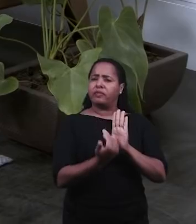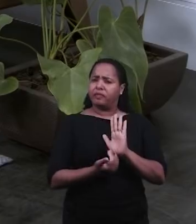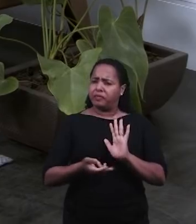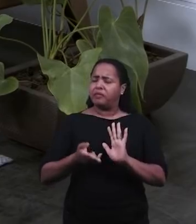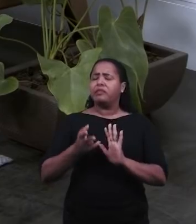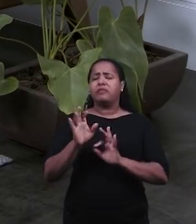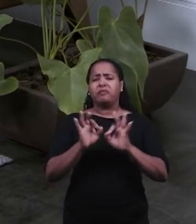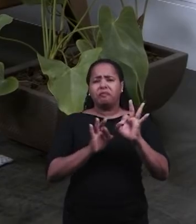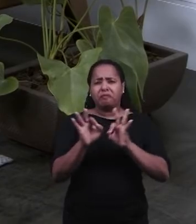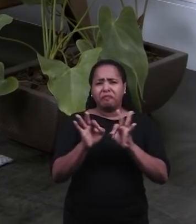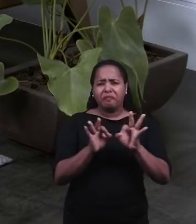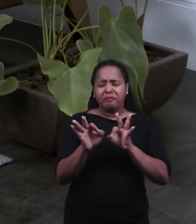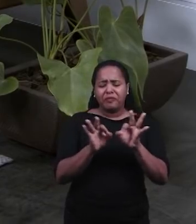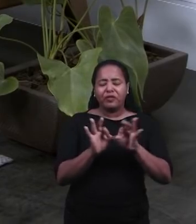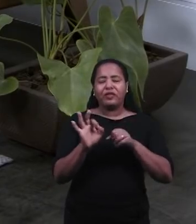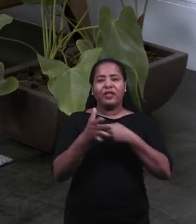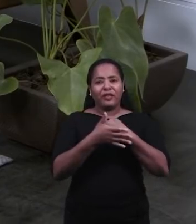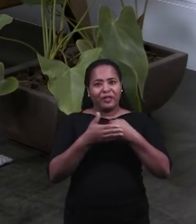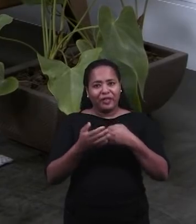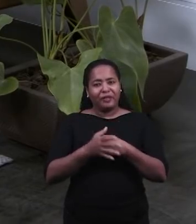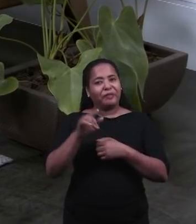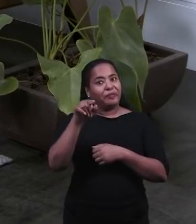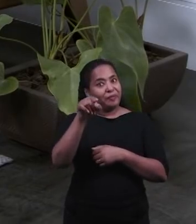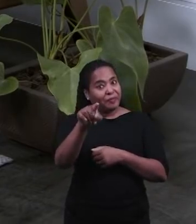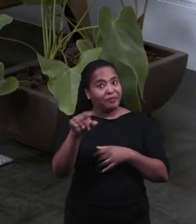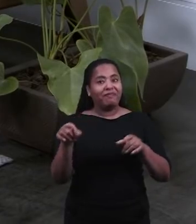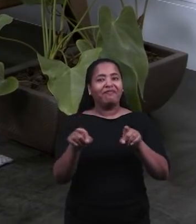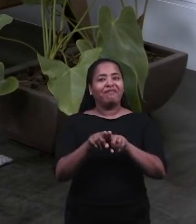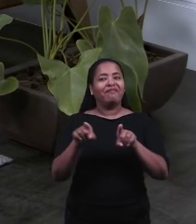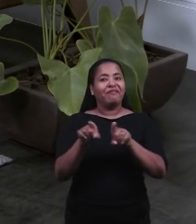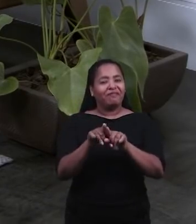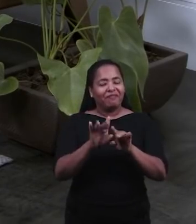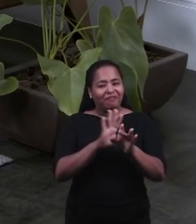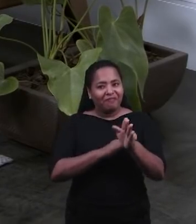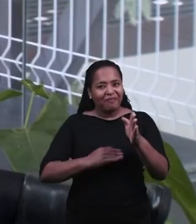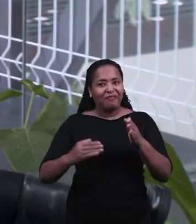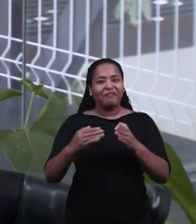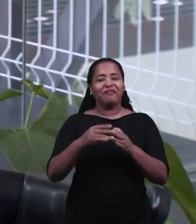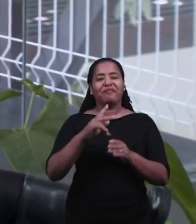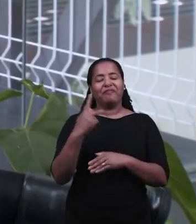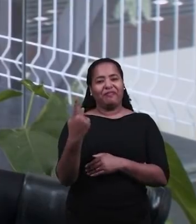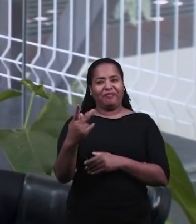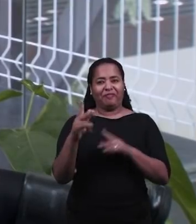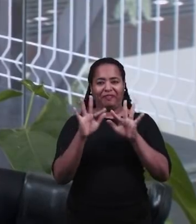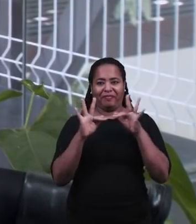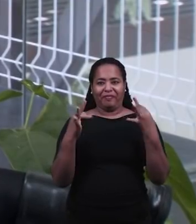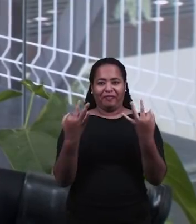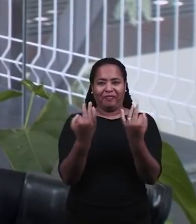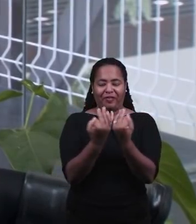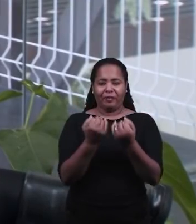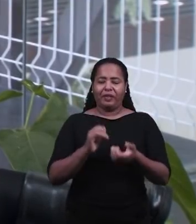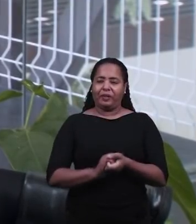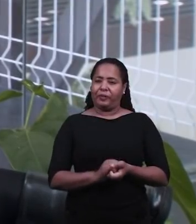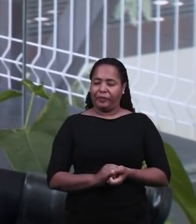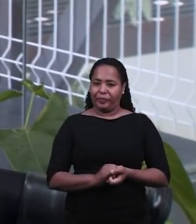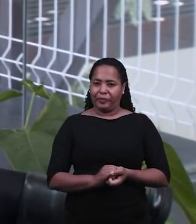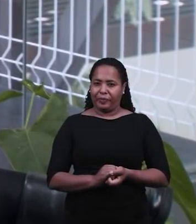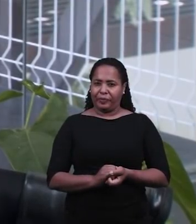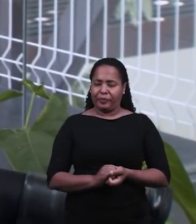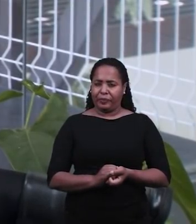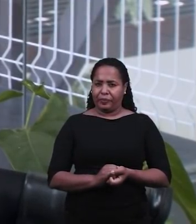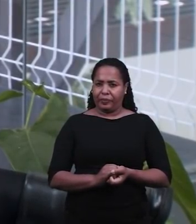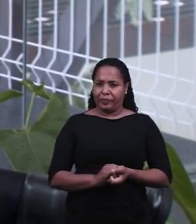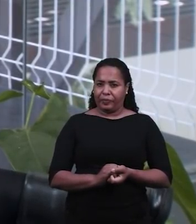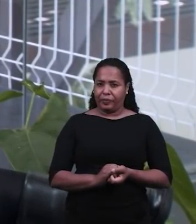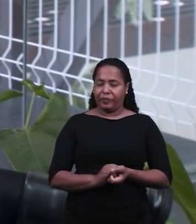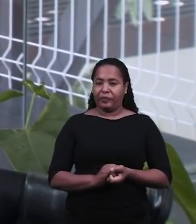disso, com muito carinho para você e para toda a sua família. Ao longo do seu ministério,